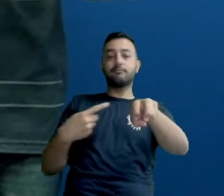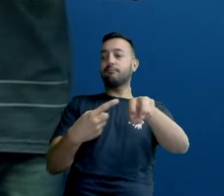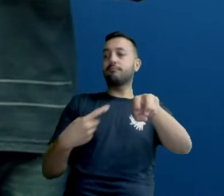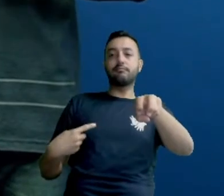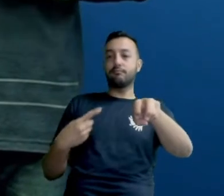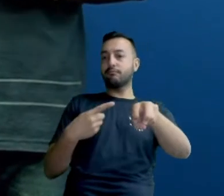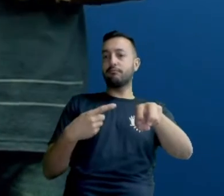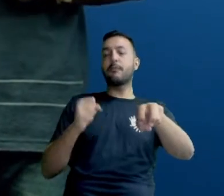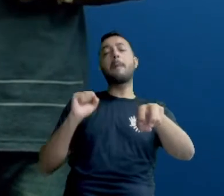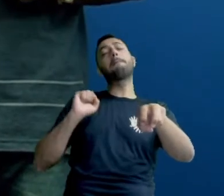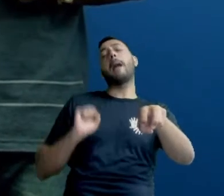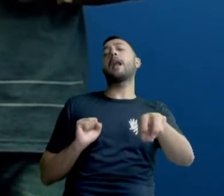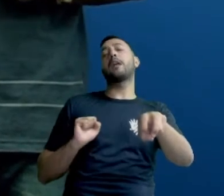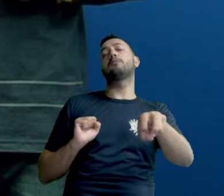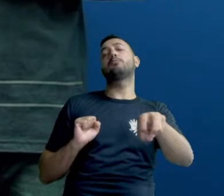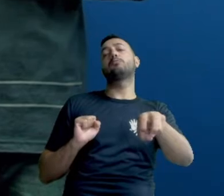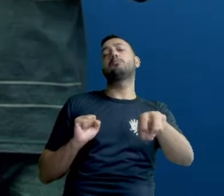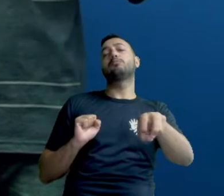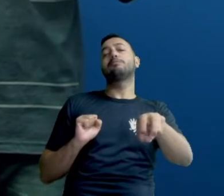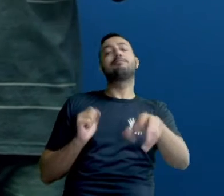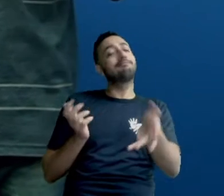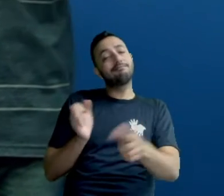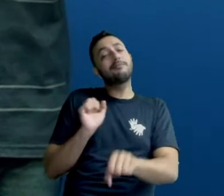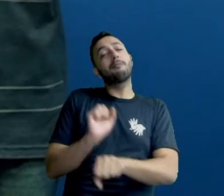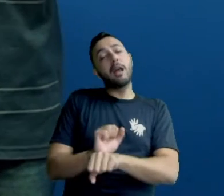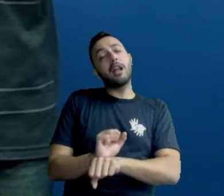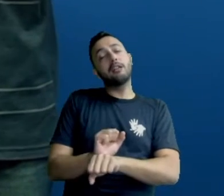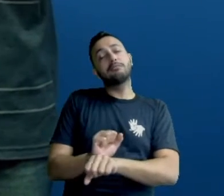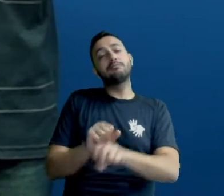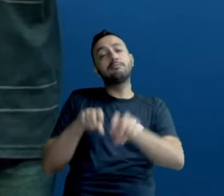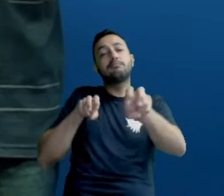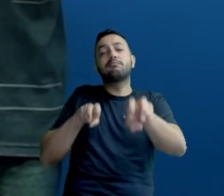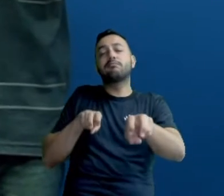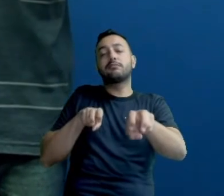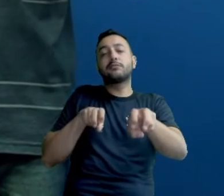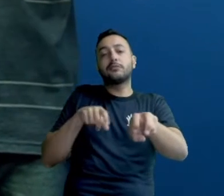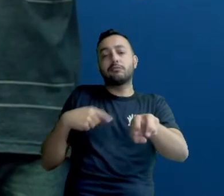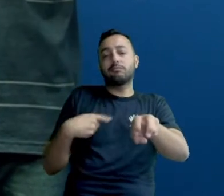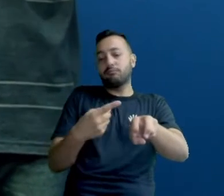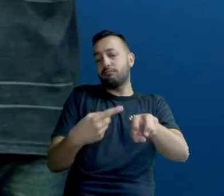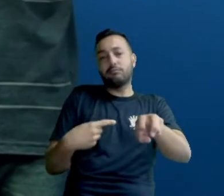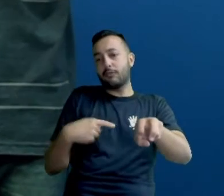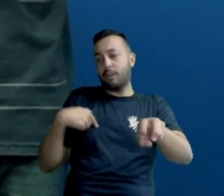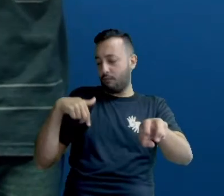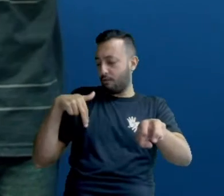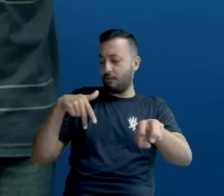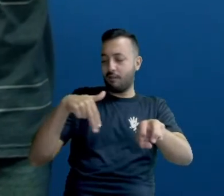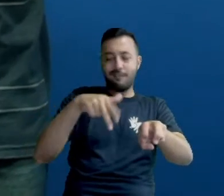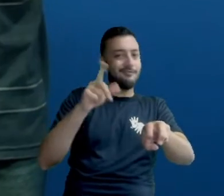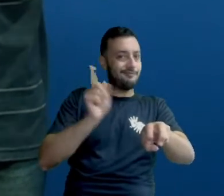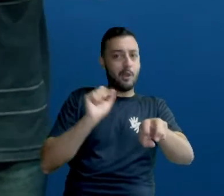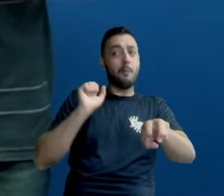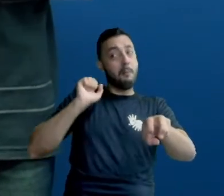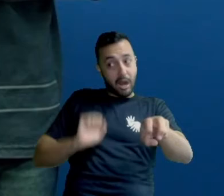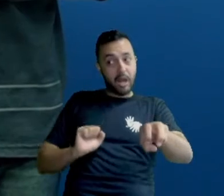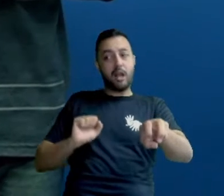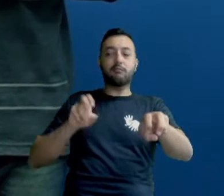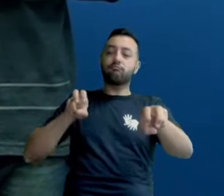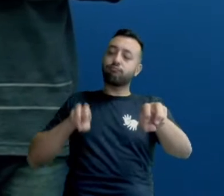está em repouso, porque nem o casal saiu e nem o motorista saiu, mesmo o ônibus estando em